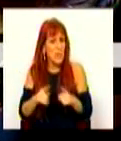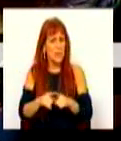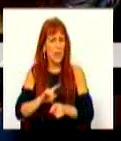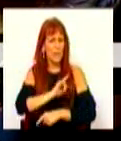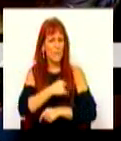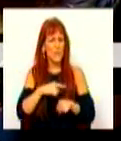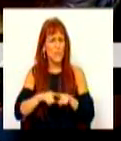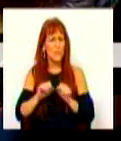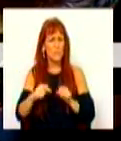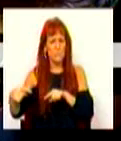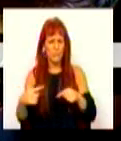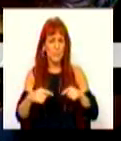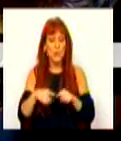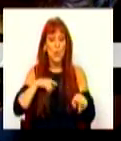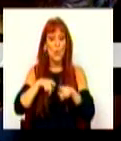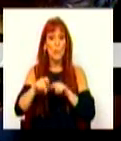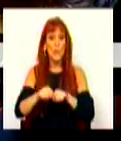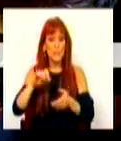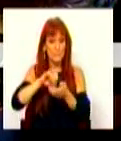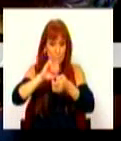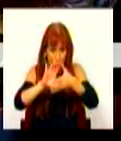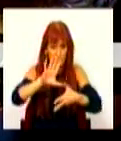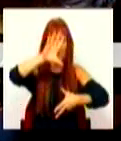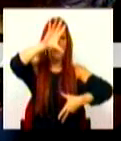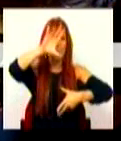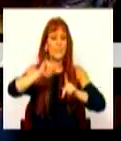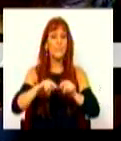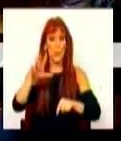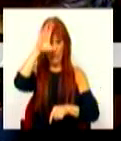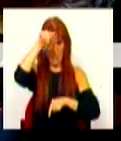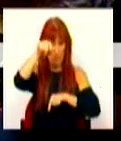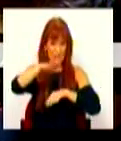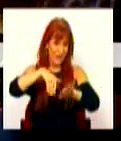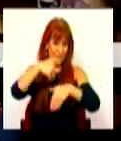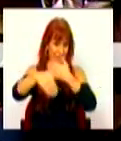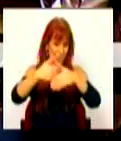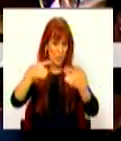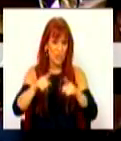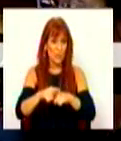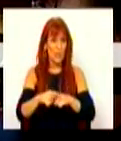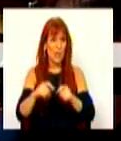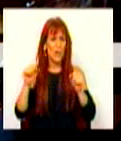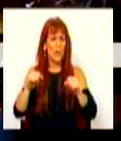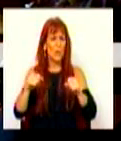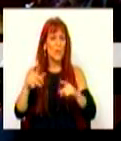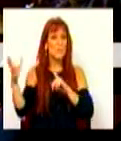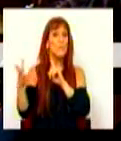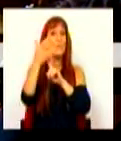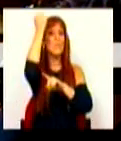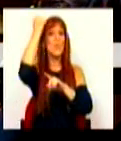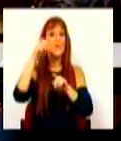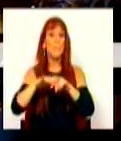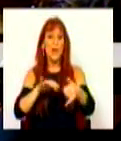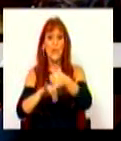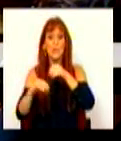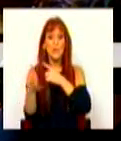forte compromisso no âmbito da política de descentralização levada a cabo por este Governo, com os consensos alcançados com a